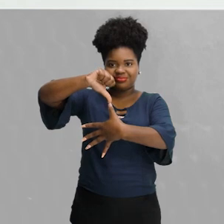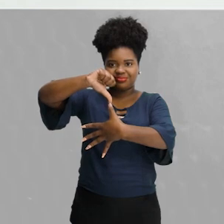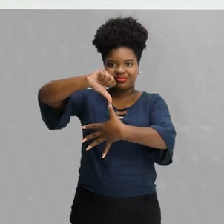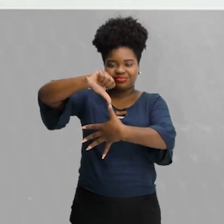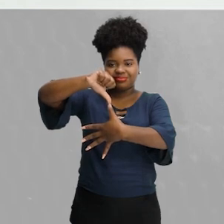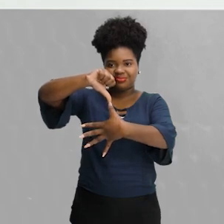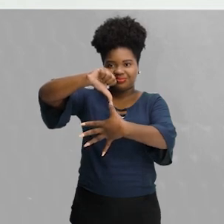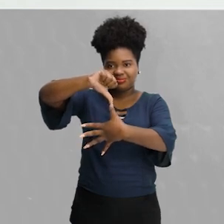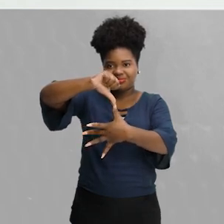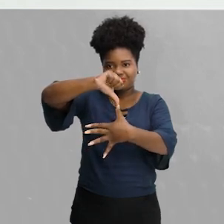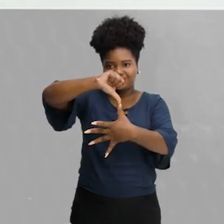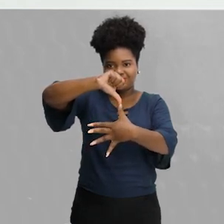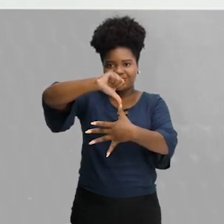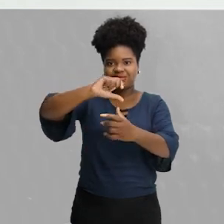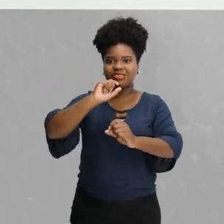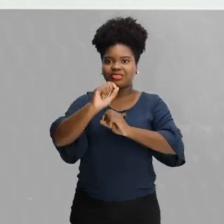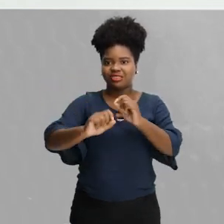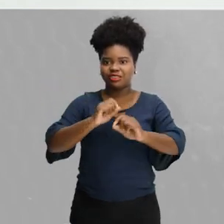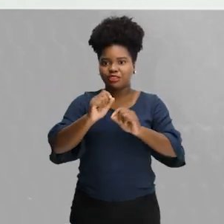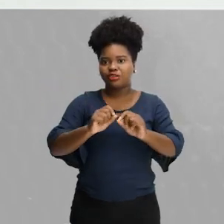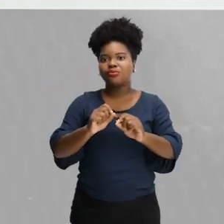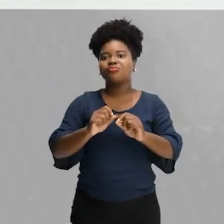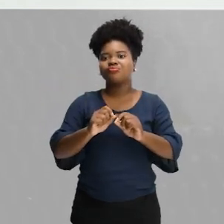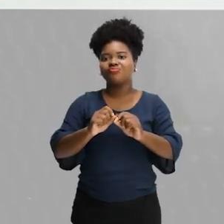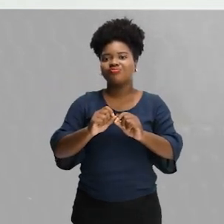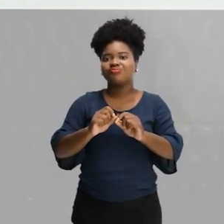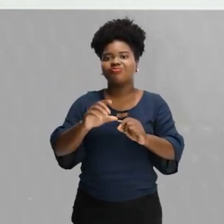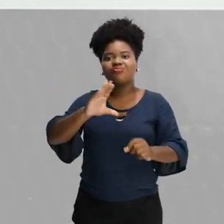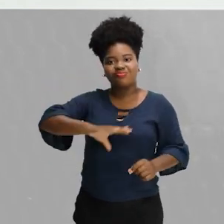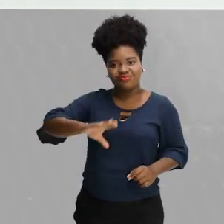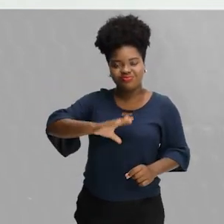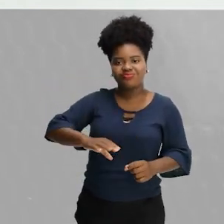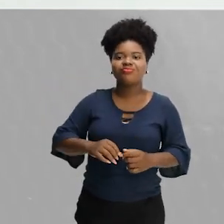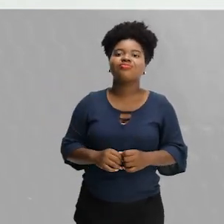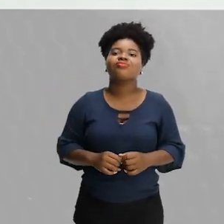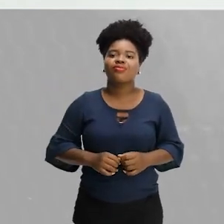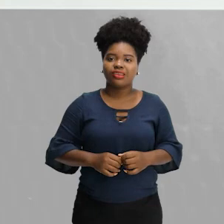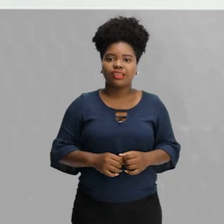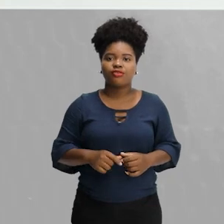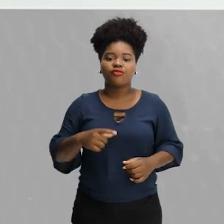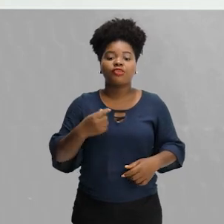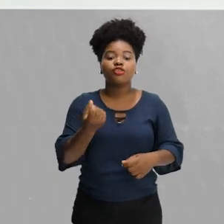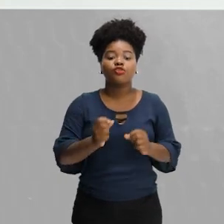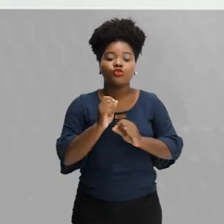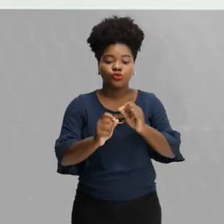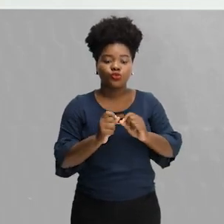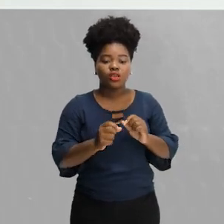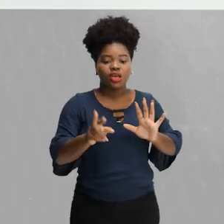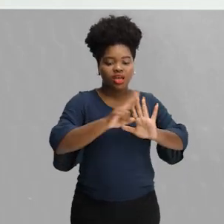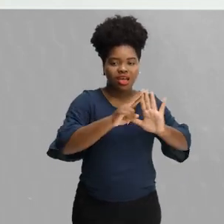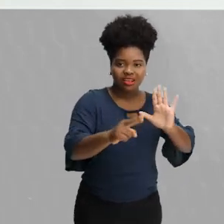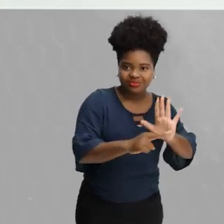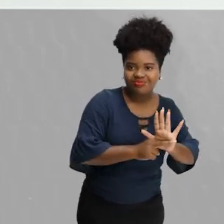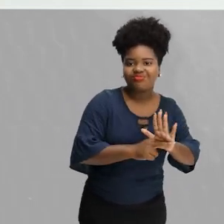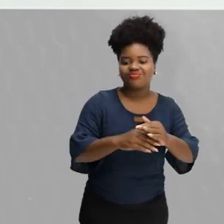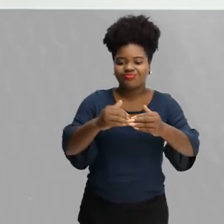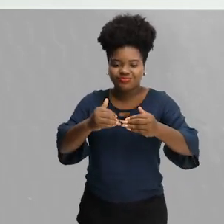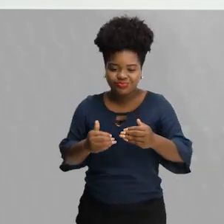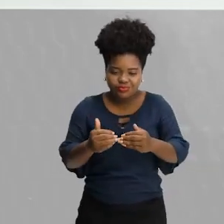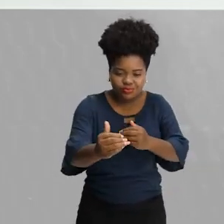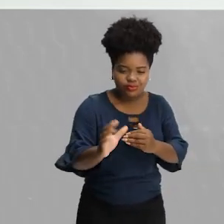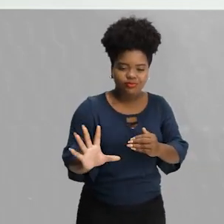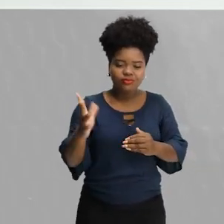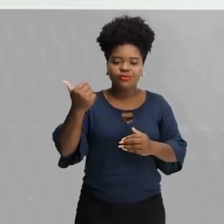Brasil e faz com que várias políticas determinantes deste processo de avanço ocorram